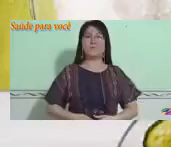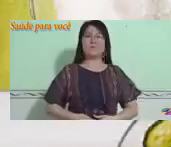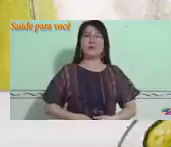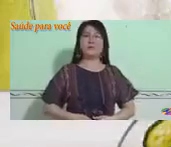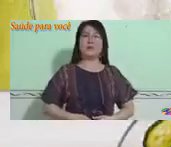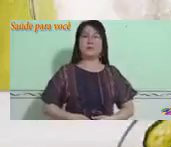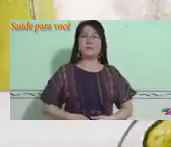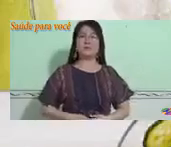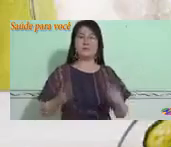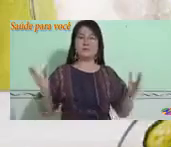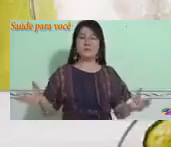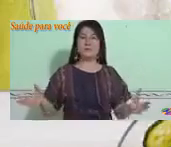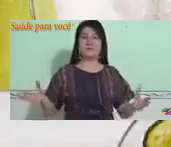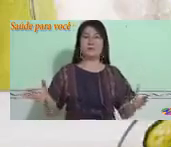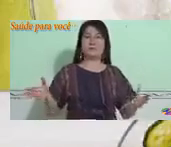ONDEPROBABLIDADED engravidar é maior.